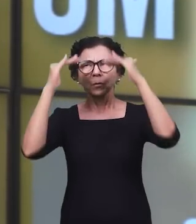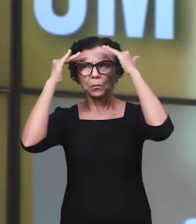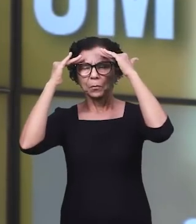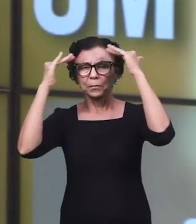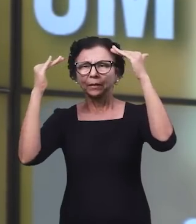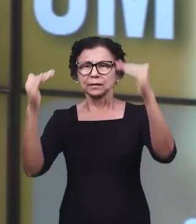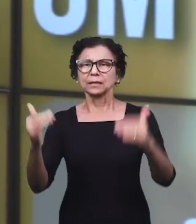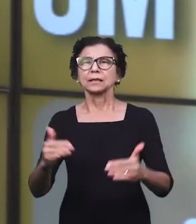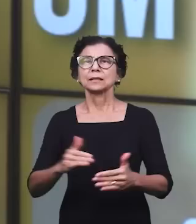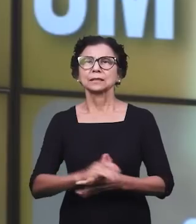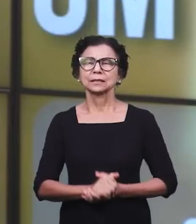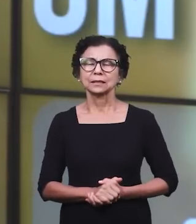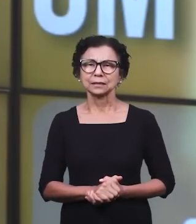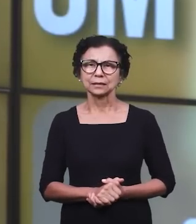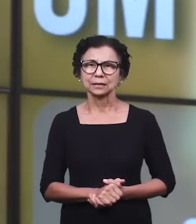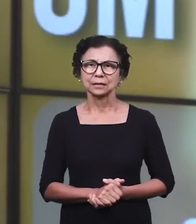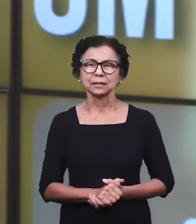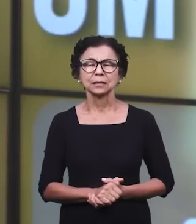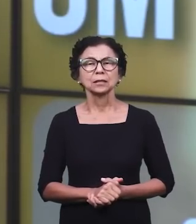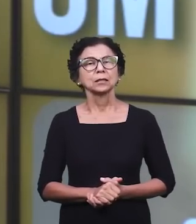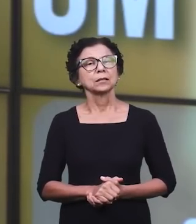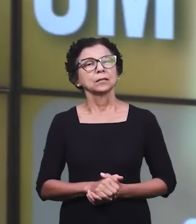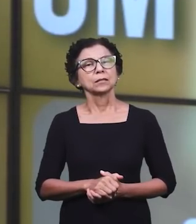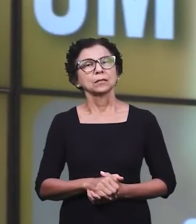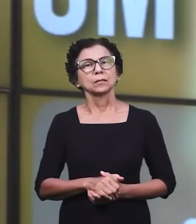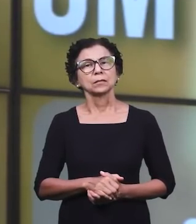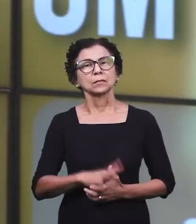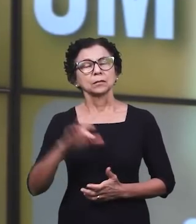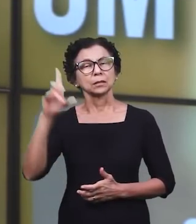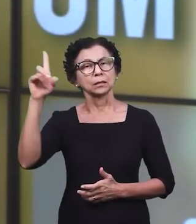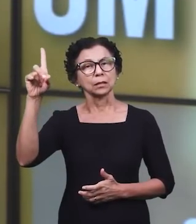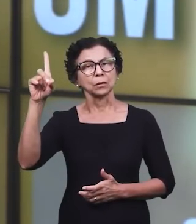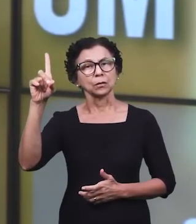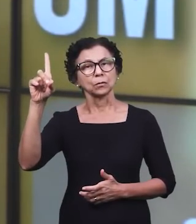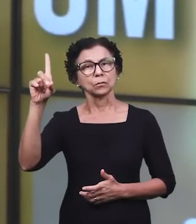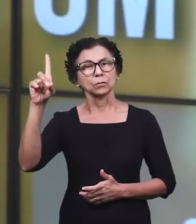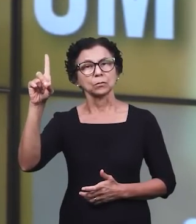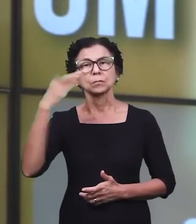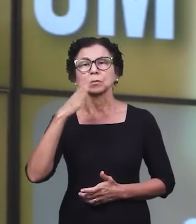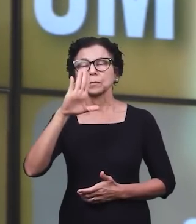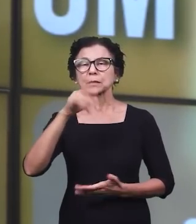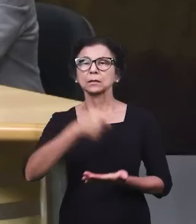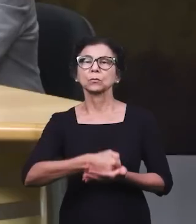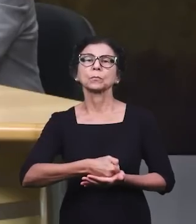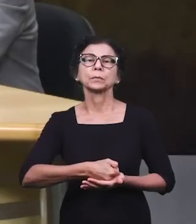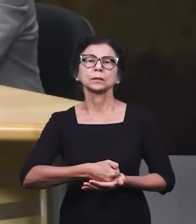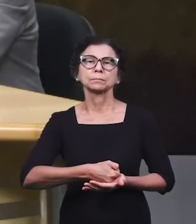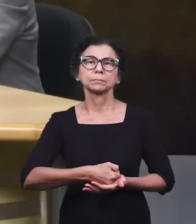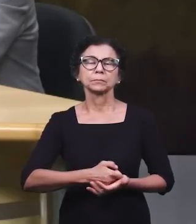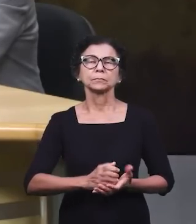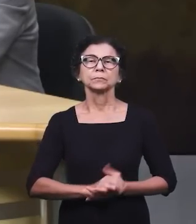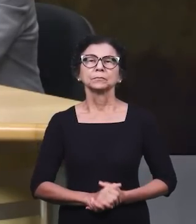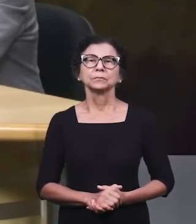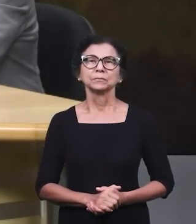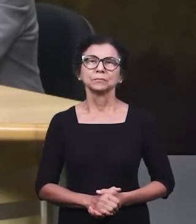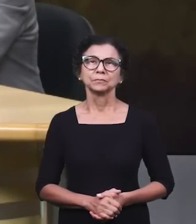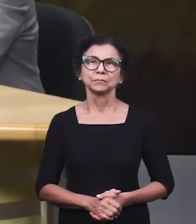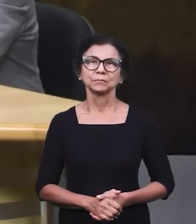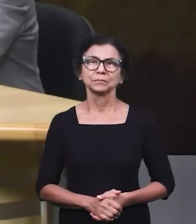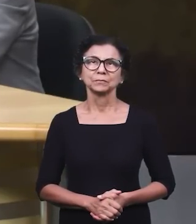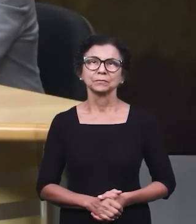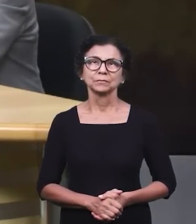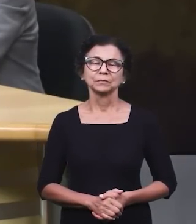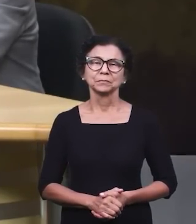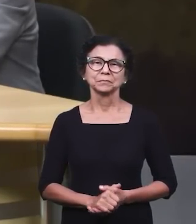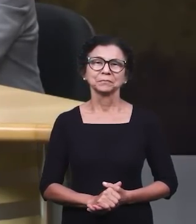for necessário, Deus faz o que ele nunca fez antes, mas ele cumpre a sua palavra porque ele é fiel. Aliás, você diz assim, Deus faz o que